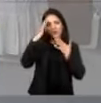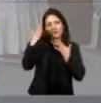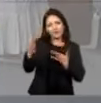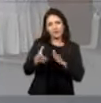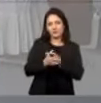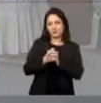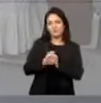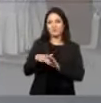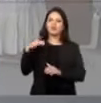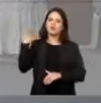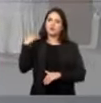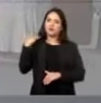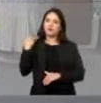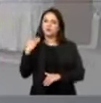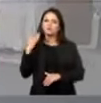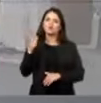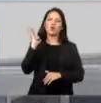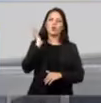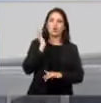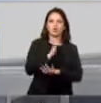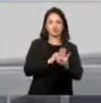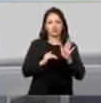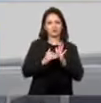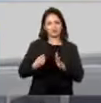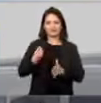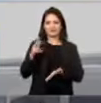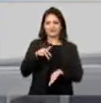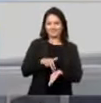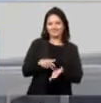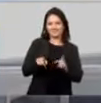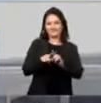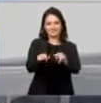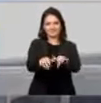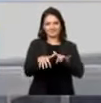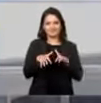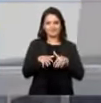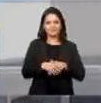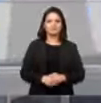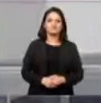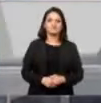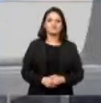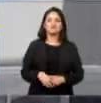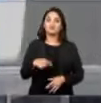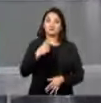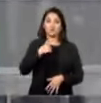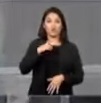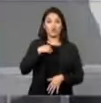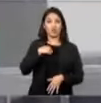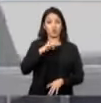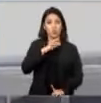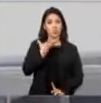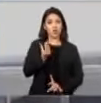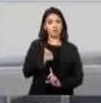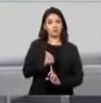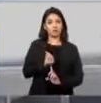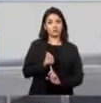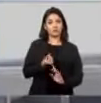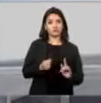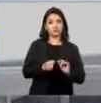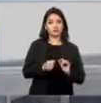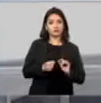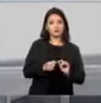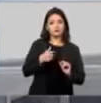ministra Rosa Weber, todos os presentes e a plateia. Como artista, eu vou deixar